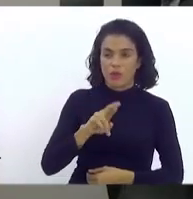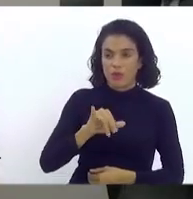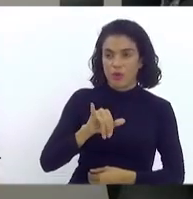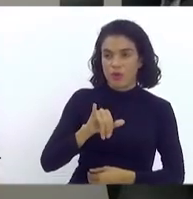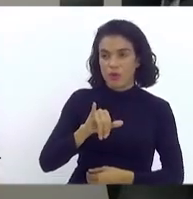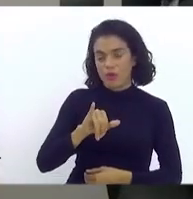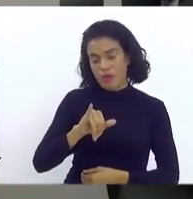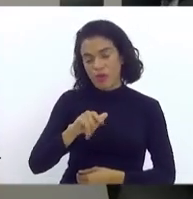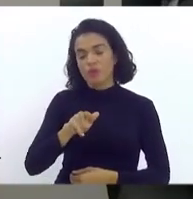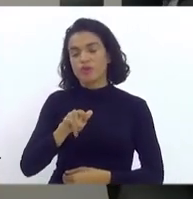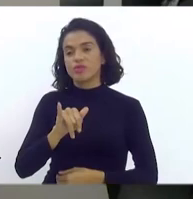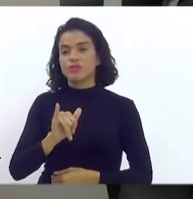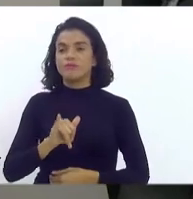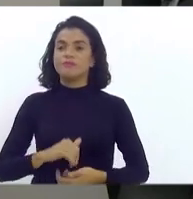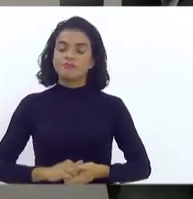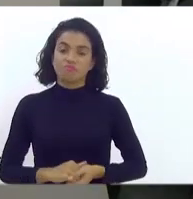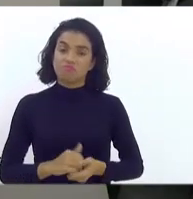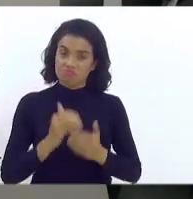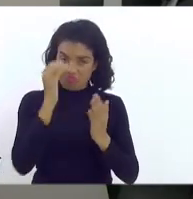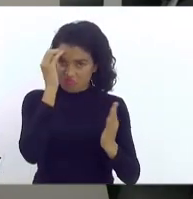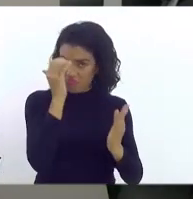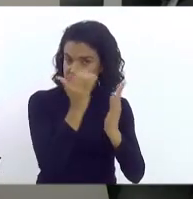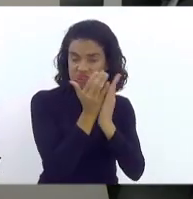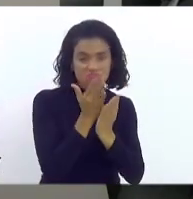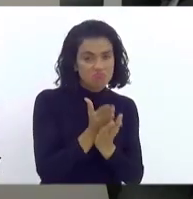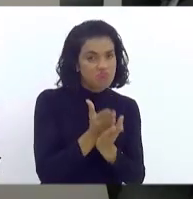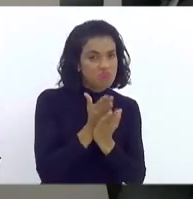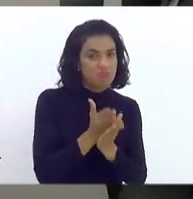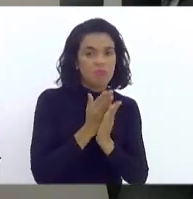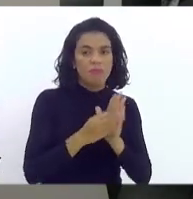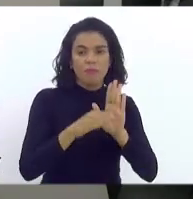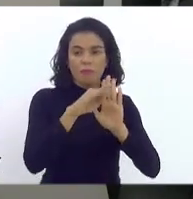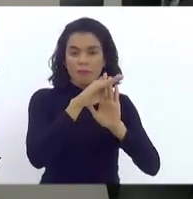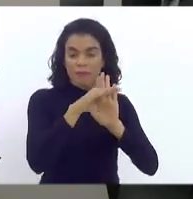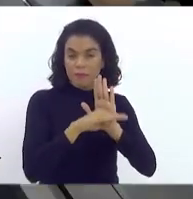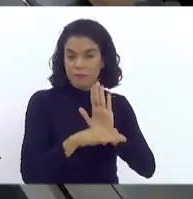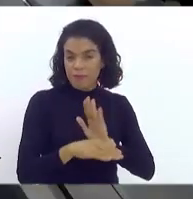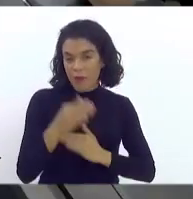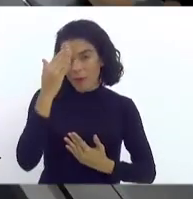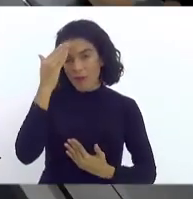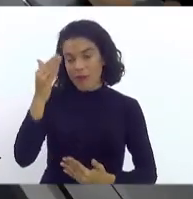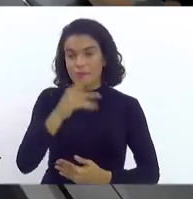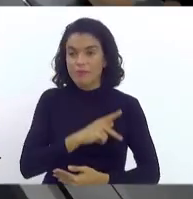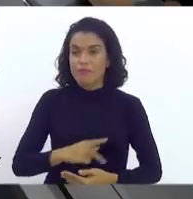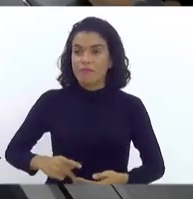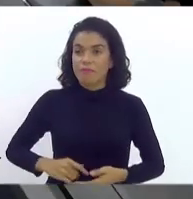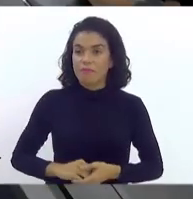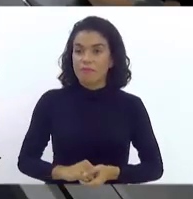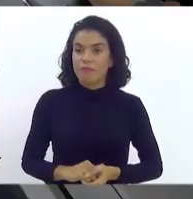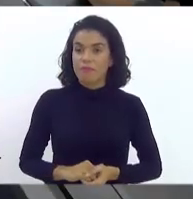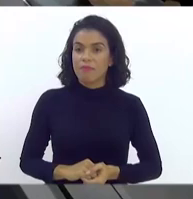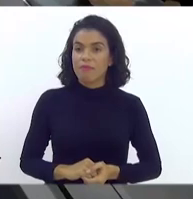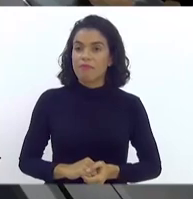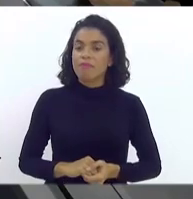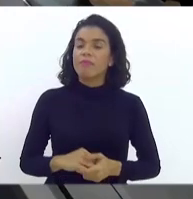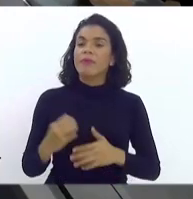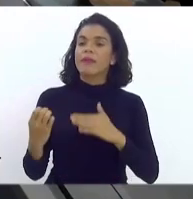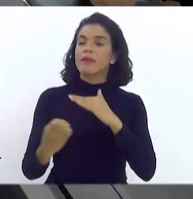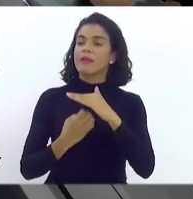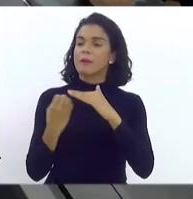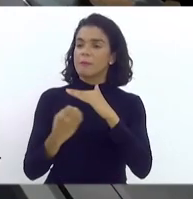atuação e segue os protocolos determinados pela Natos. Muito obrigado, presidente. Obrigado, mas alguma dessas